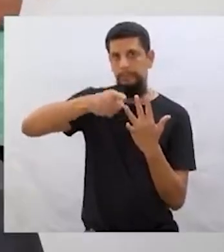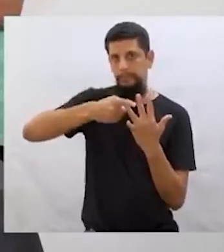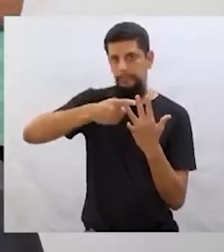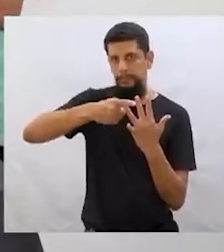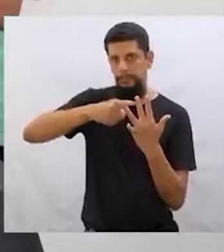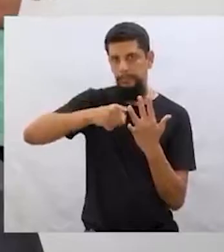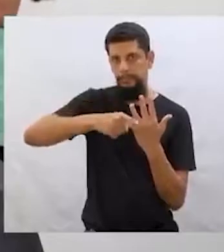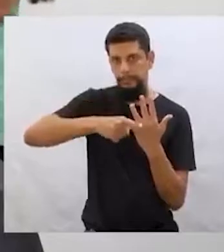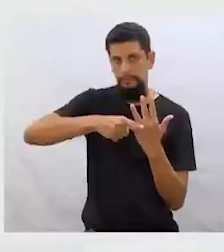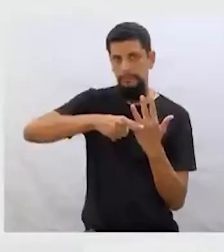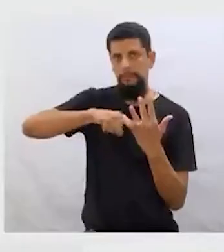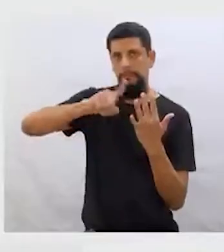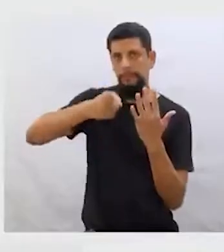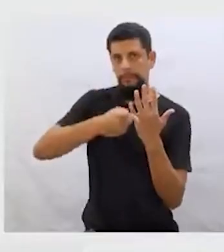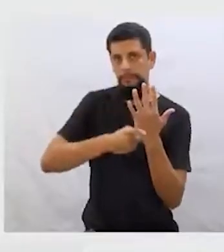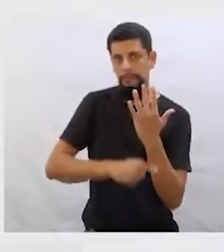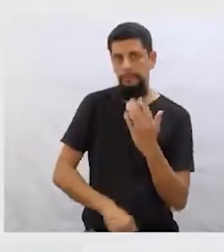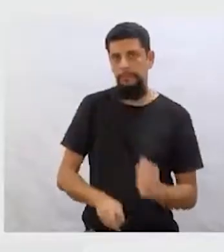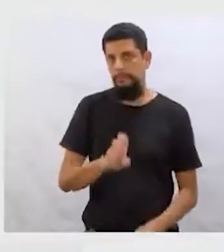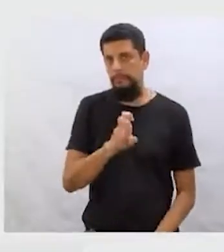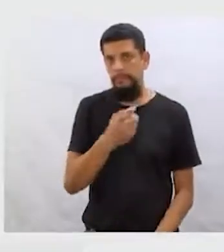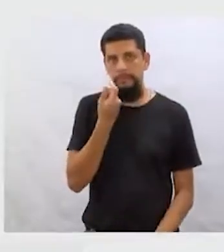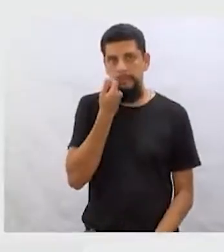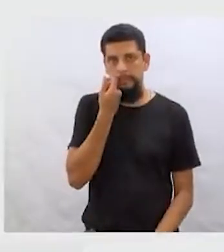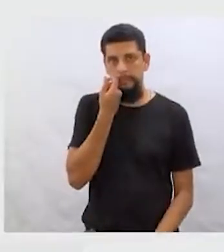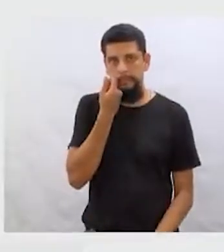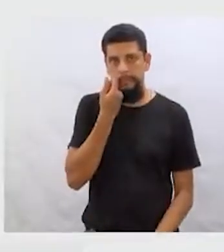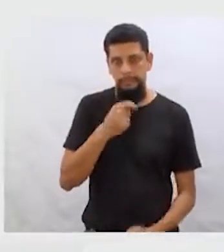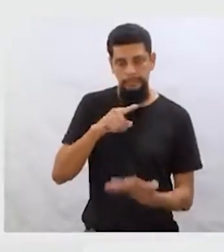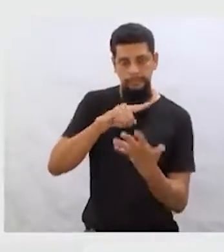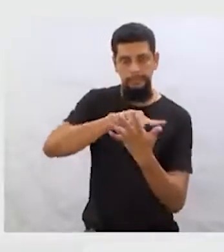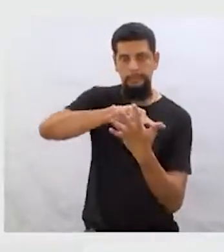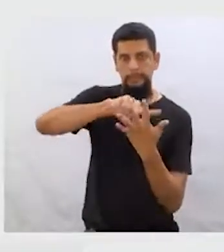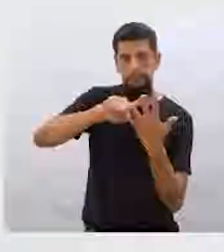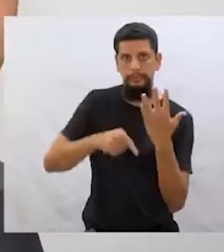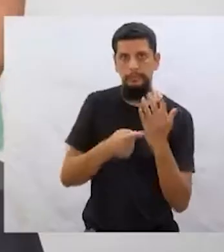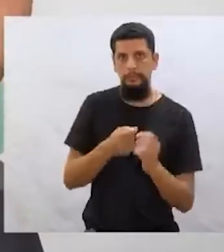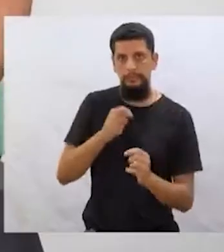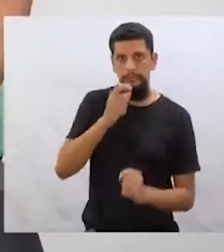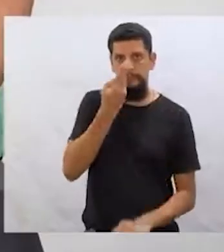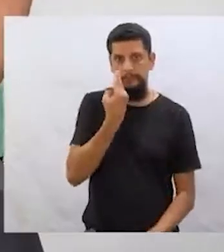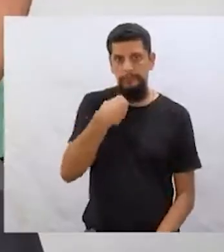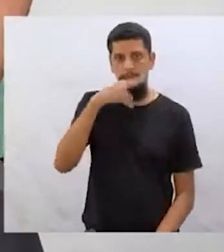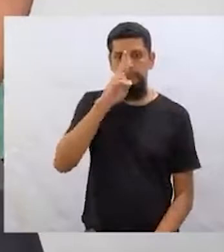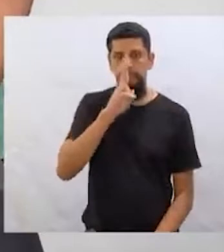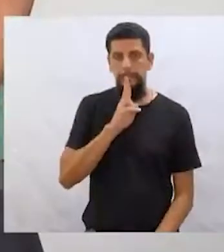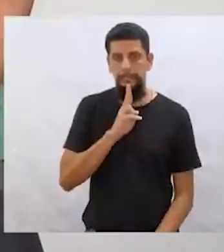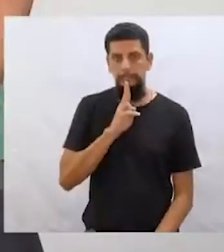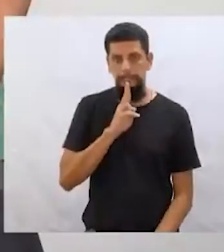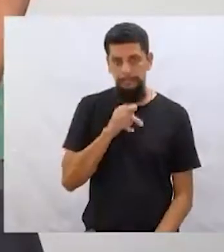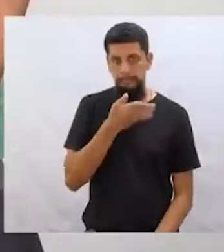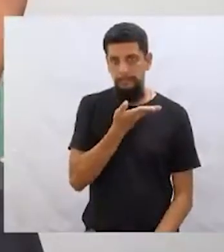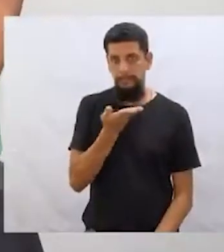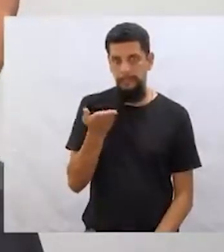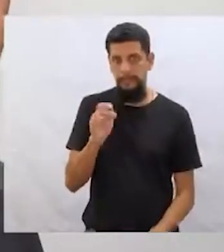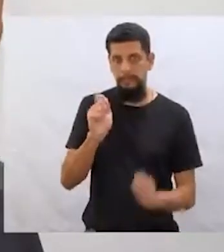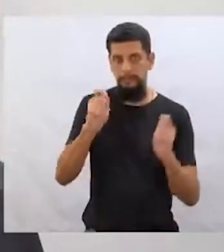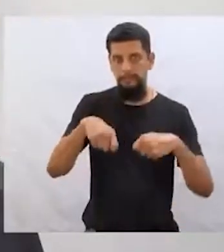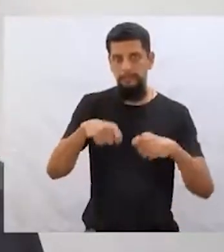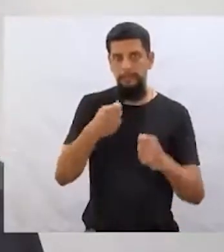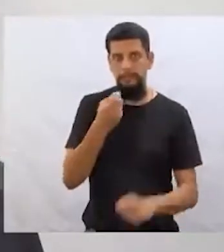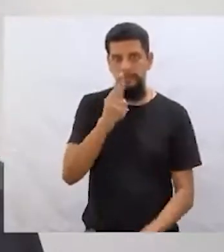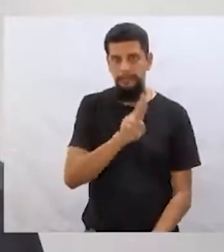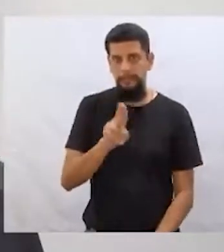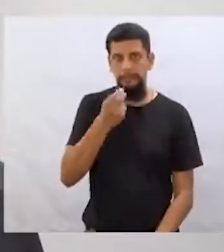como faz. 5 lápis ou 5 palitos. Então, aqui nós vamos usar, né, os palitos, mas vocês podem